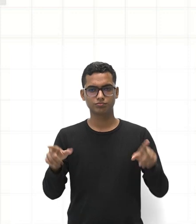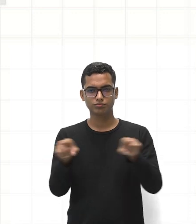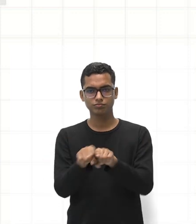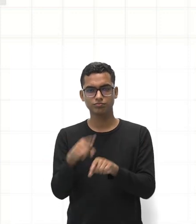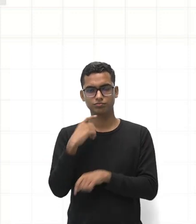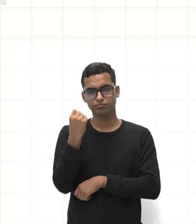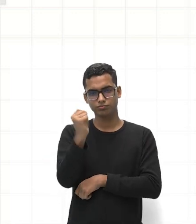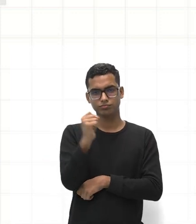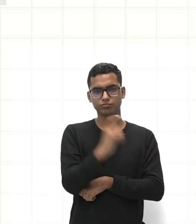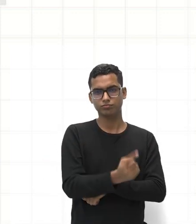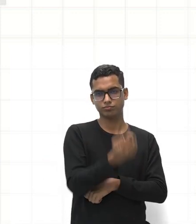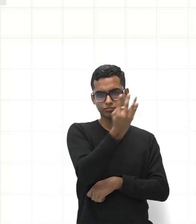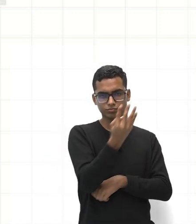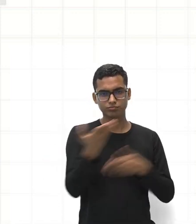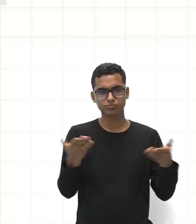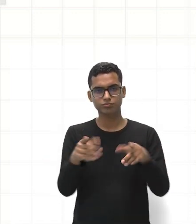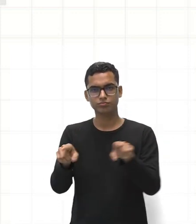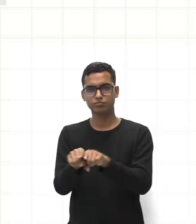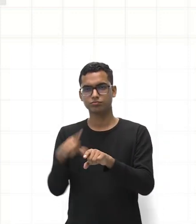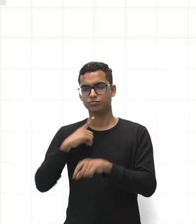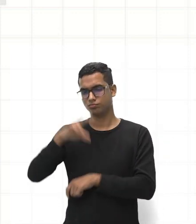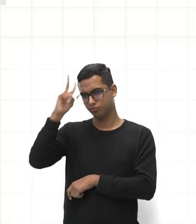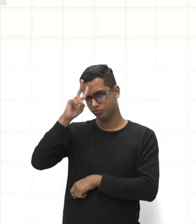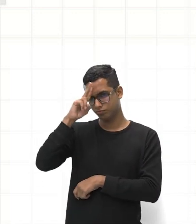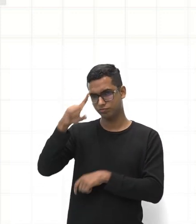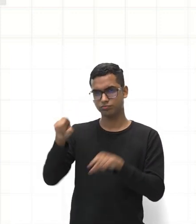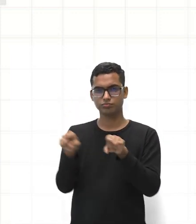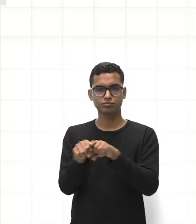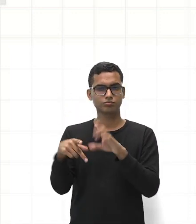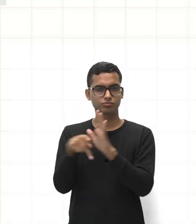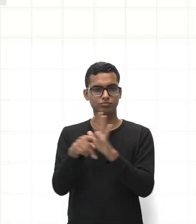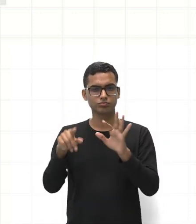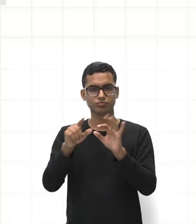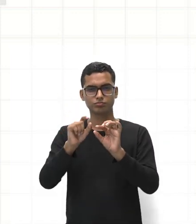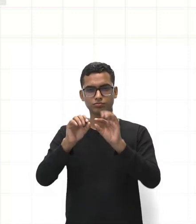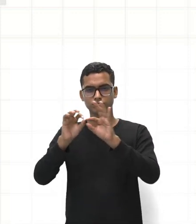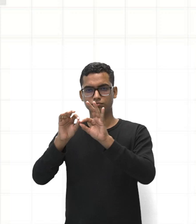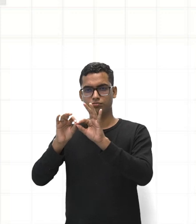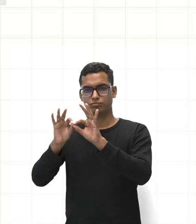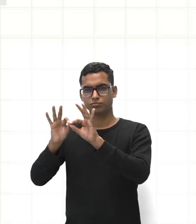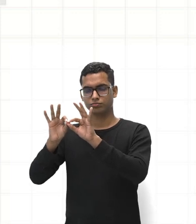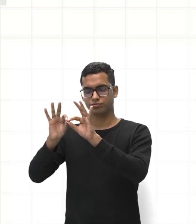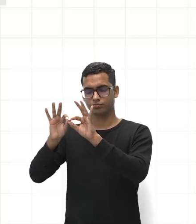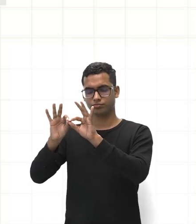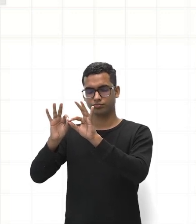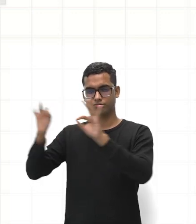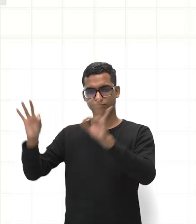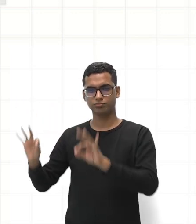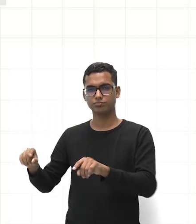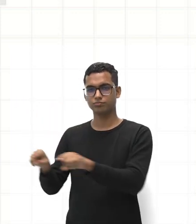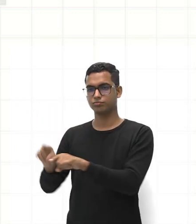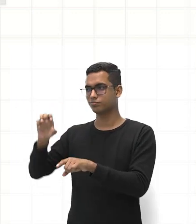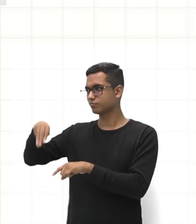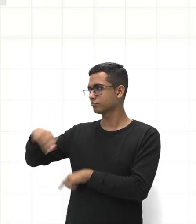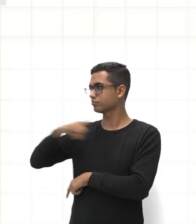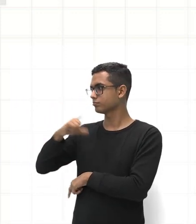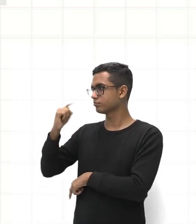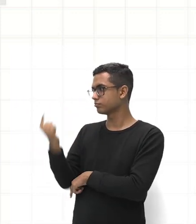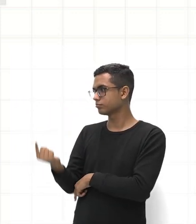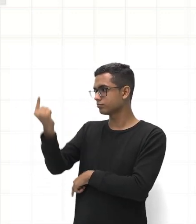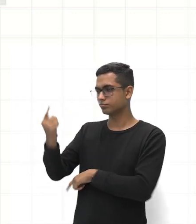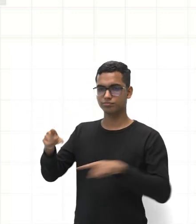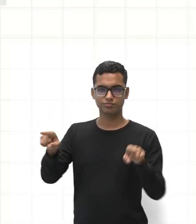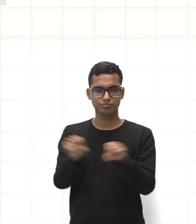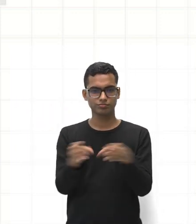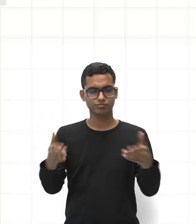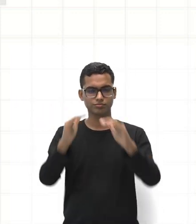4. Mas quando o perímetro era 1, a área era... Quando o perímetro é 1, a área é 1, tá legal? Bom, perímetro 3, quer dizer, o